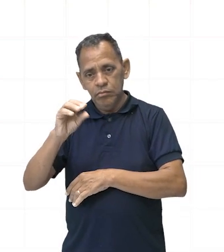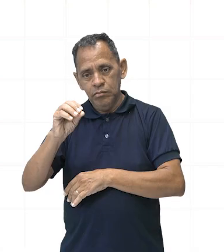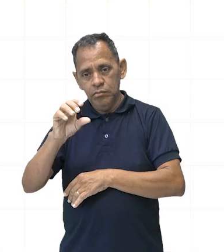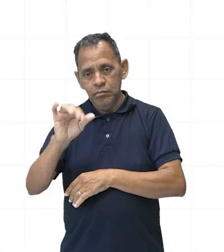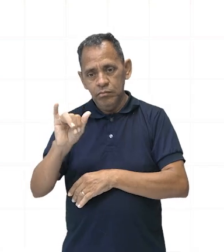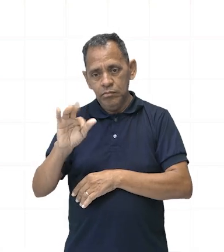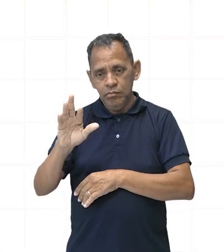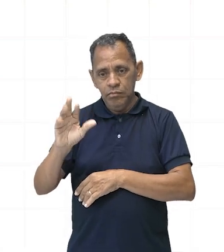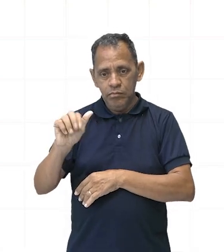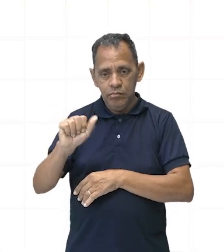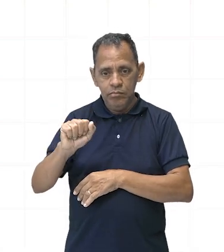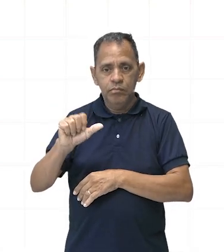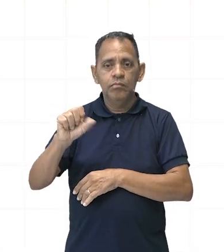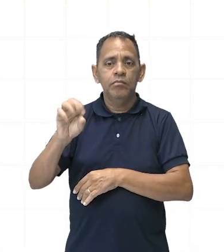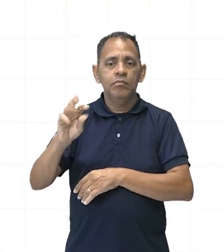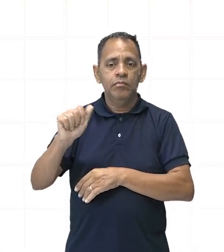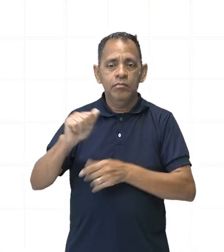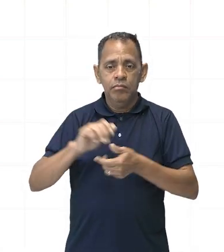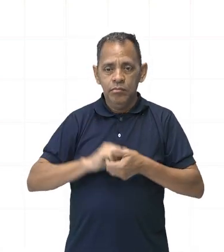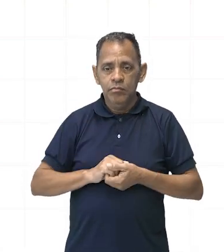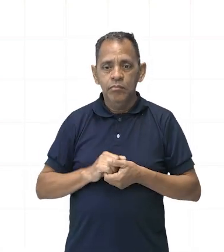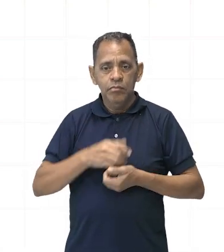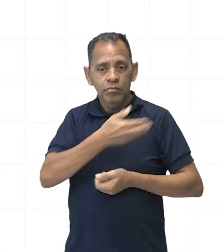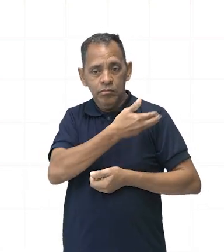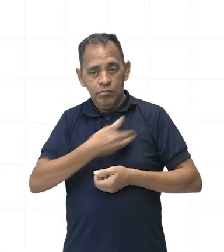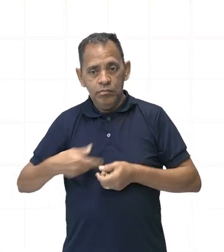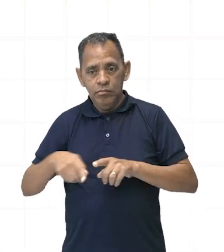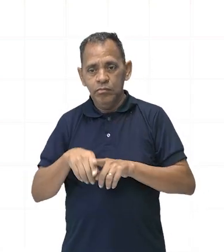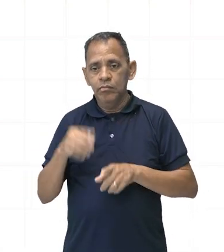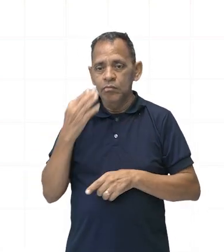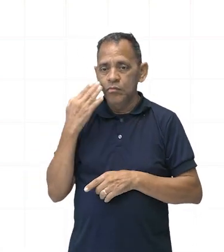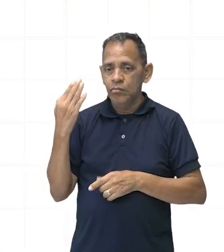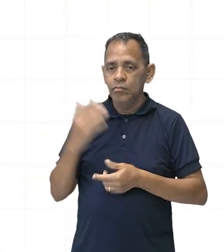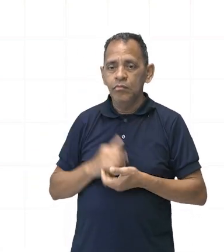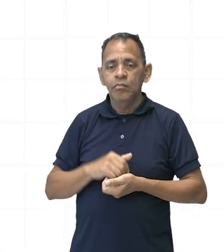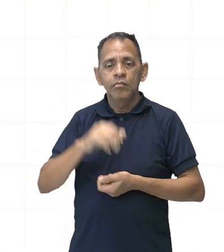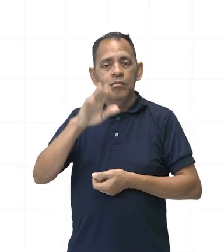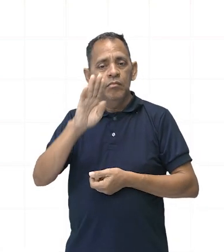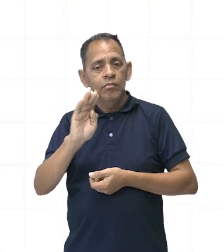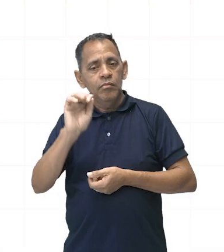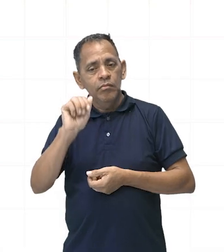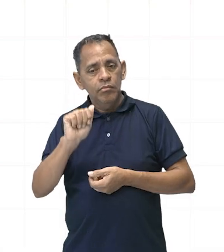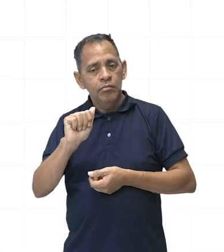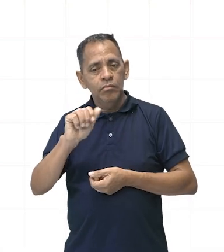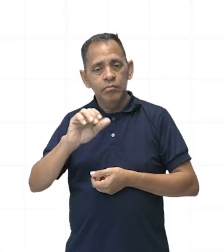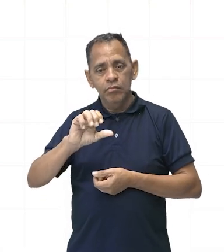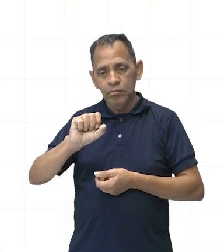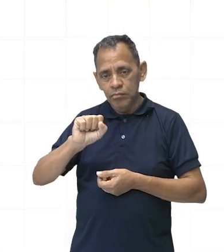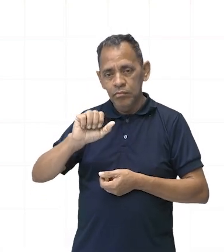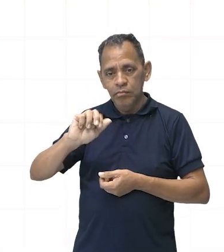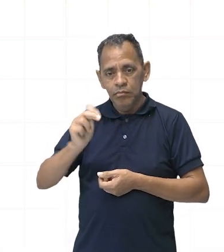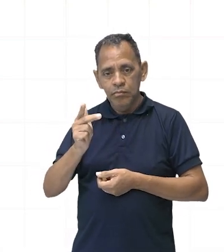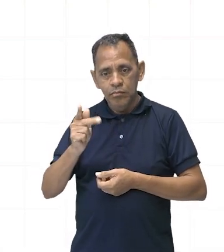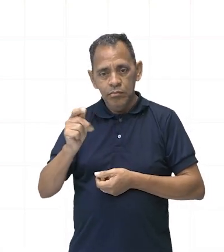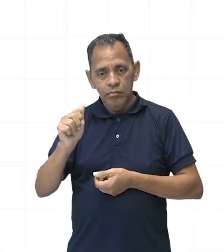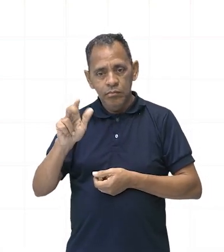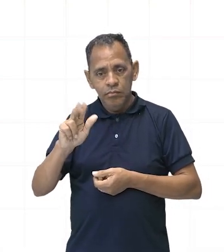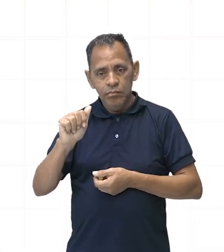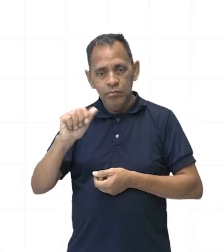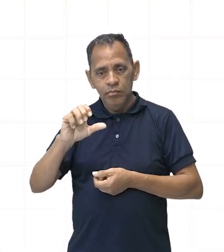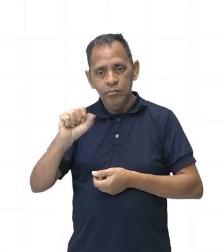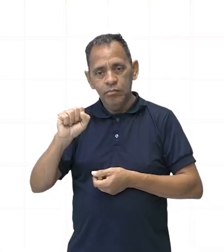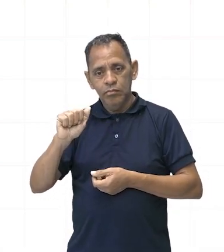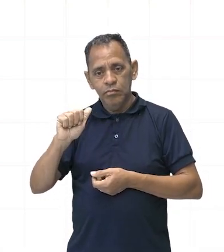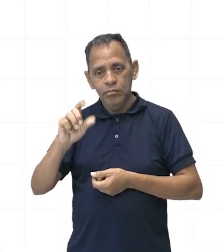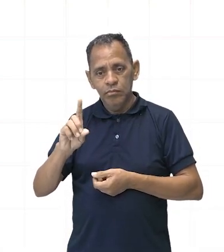o governo, né, de Bashar al-Assad e contra grupos jihadistas que tentam tomar